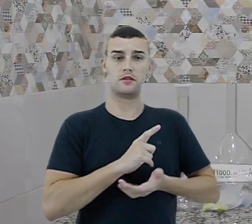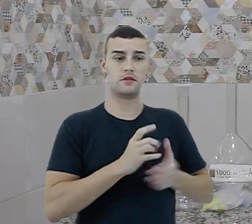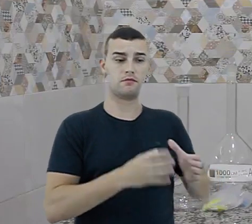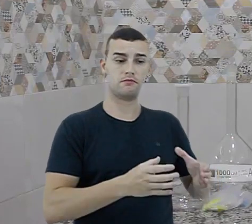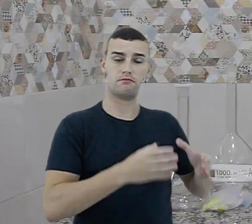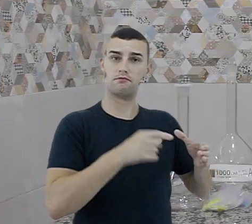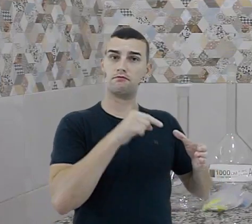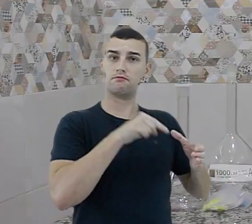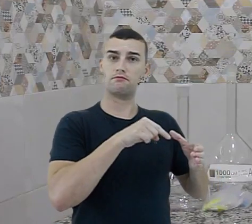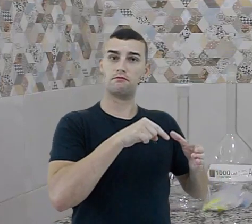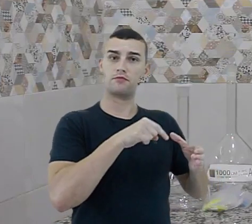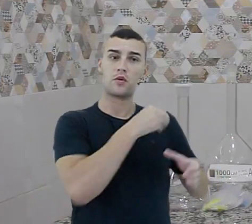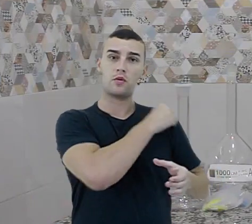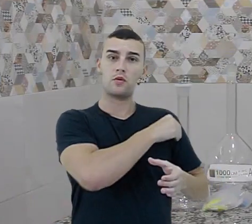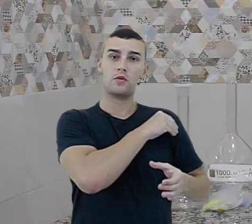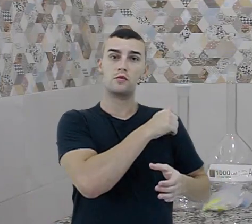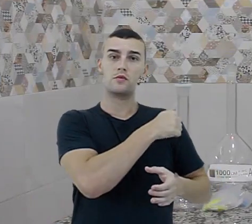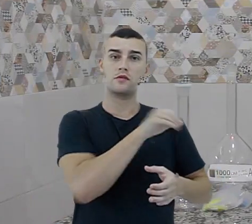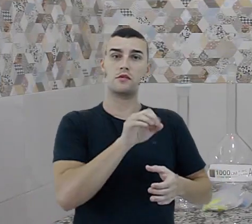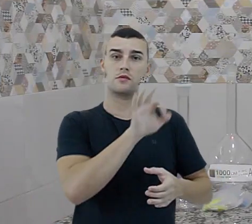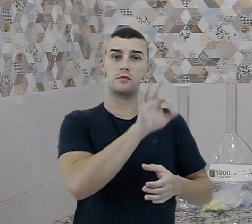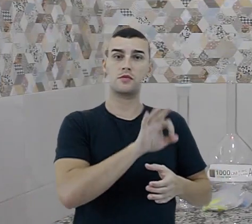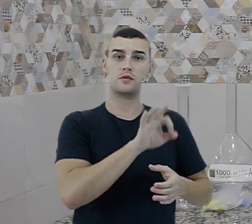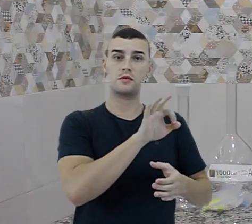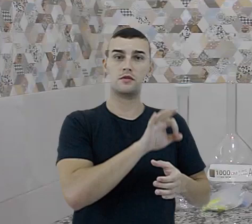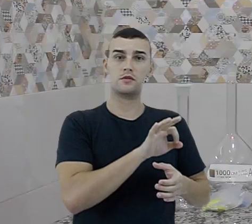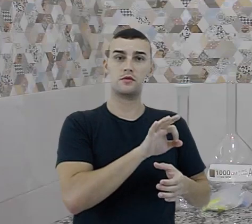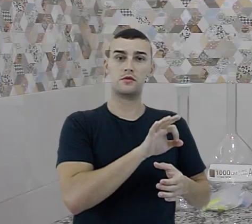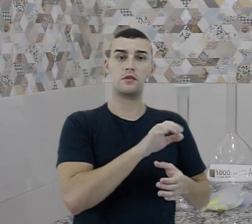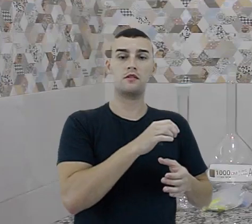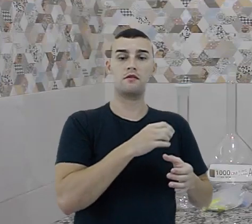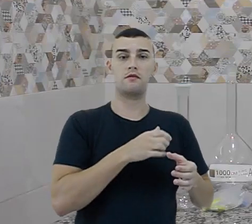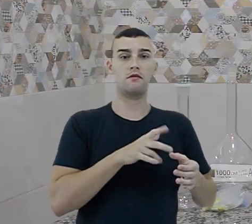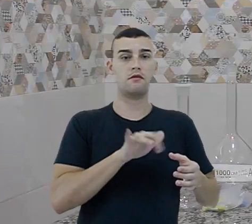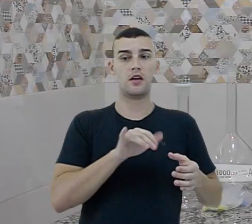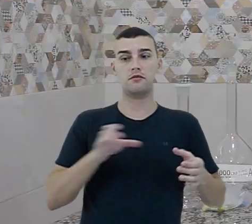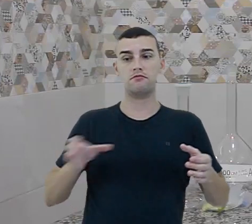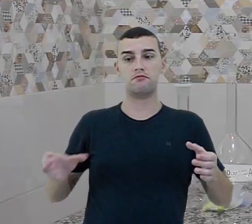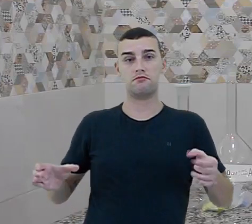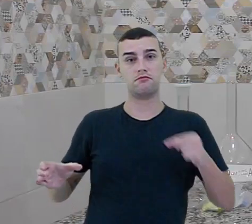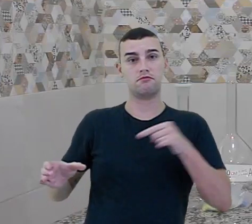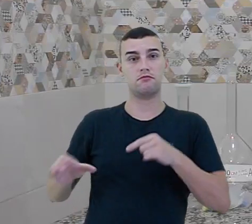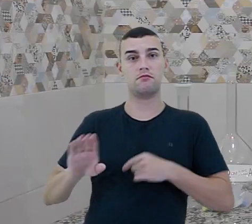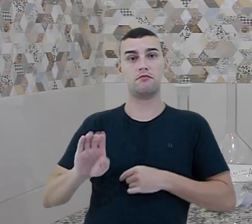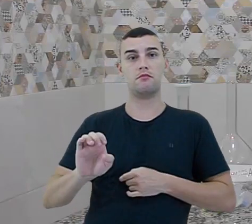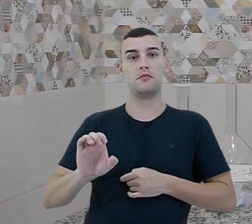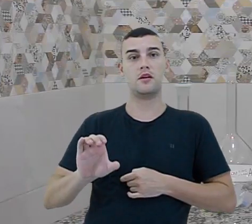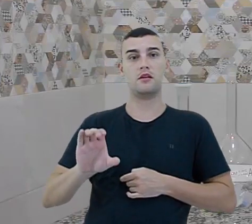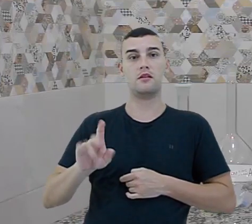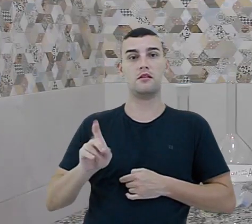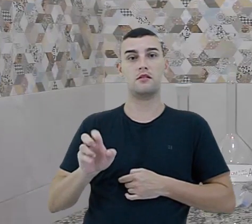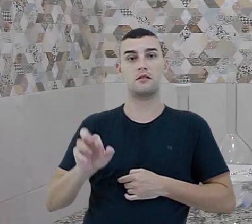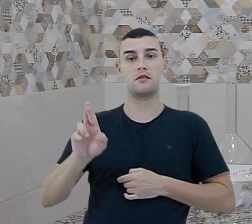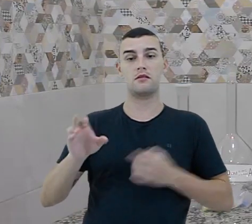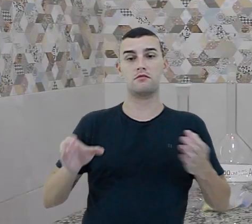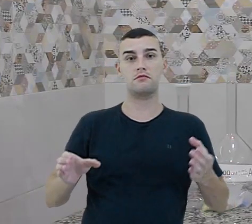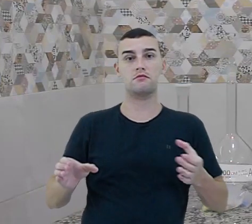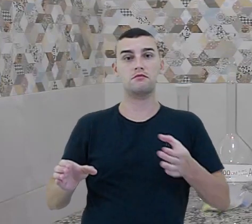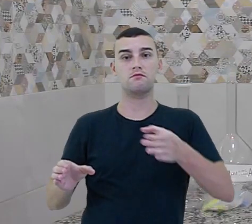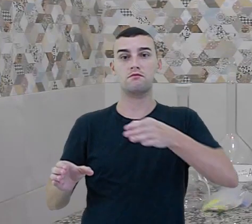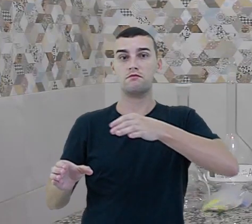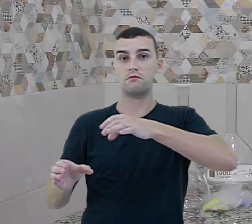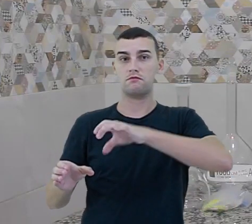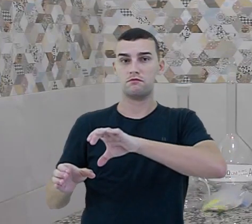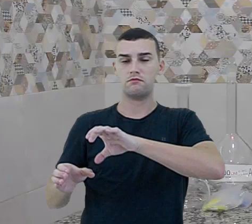transferir o álcool 100% desta solução para um recipiente. E por que eu faço isso?